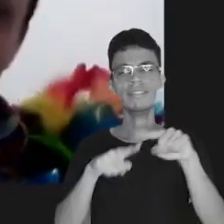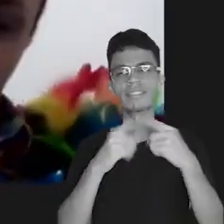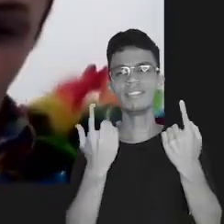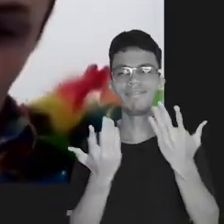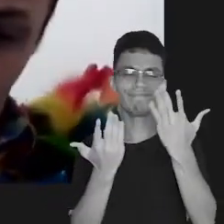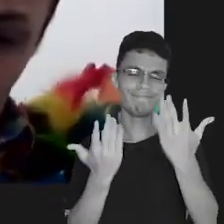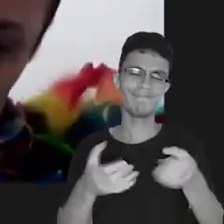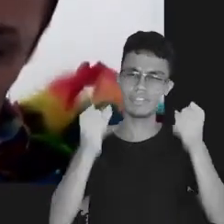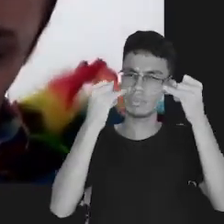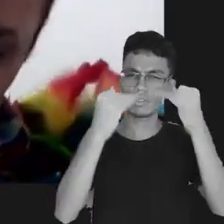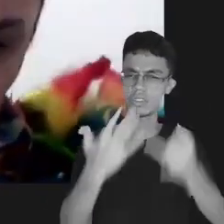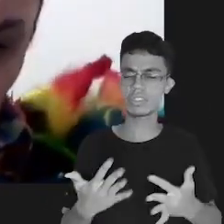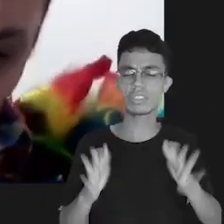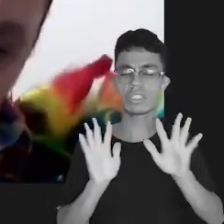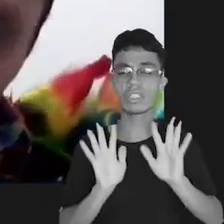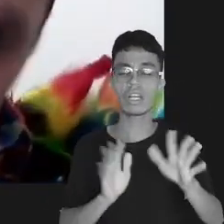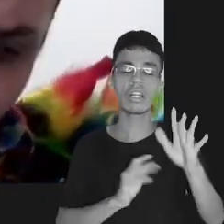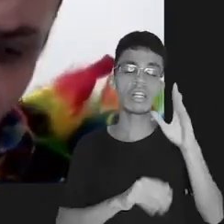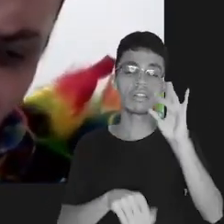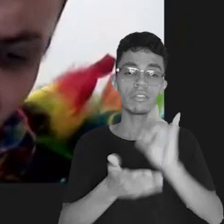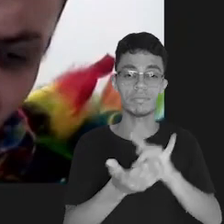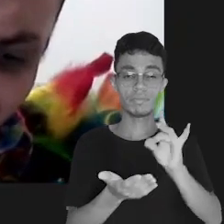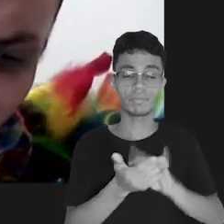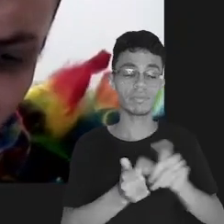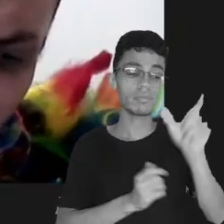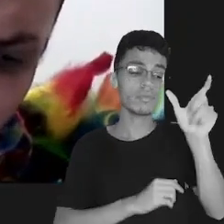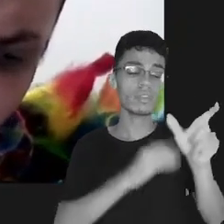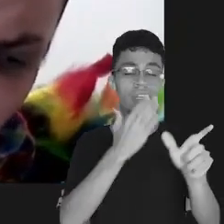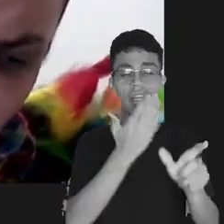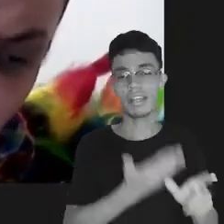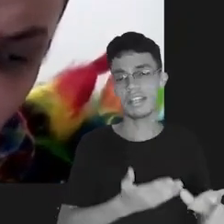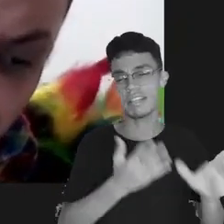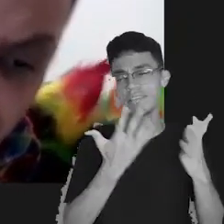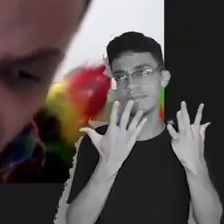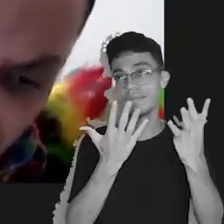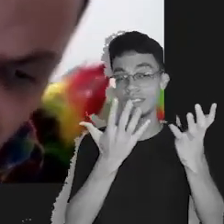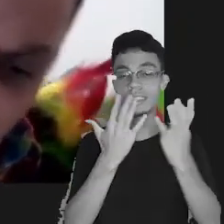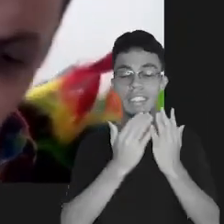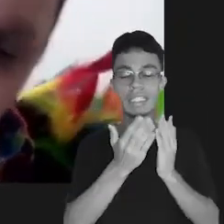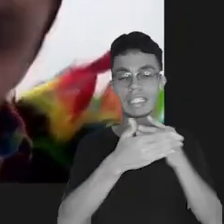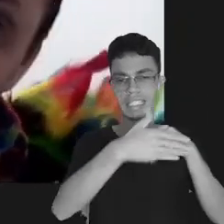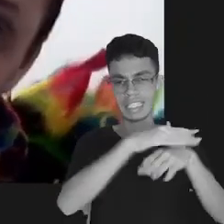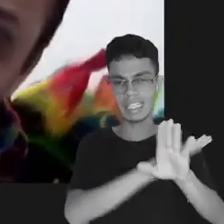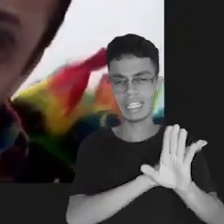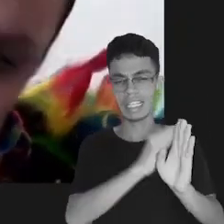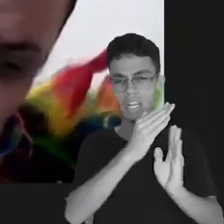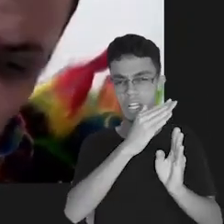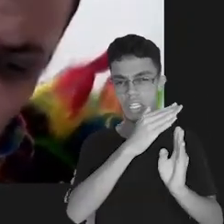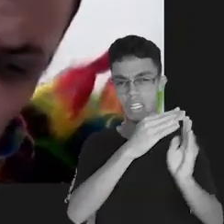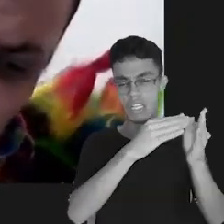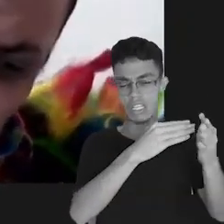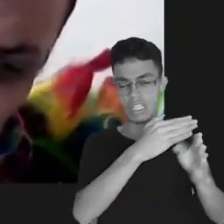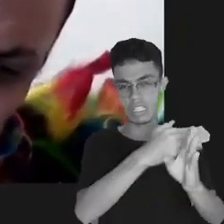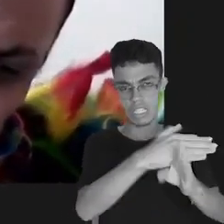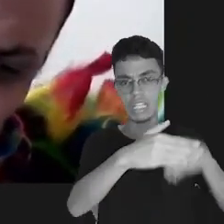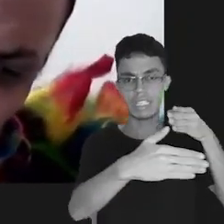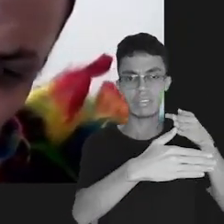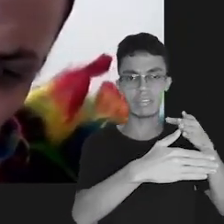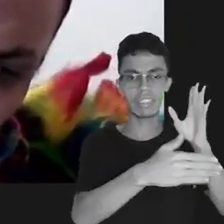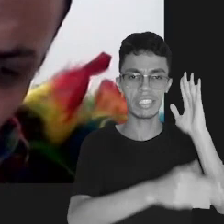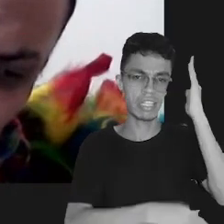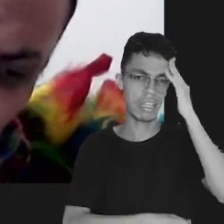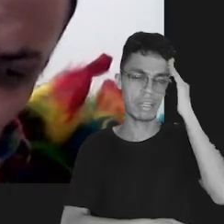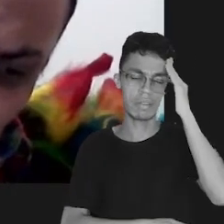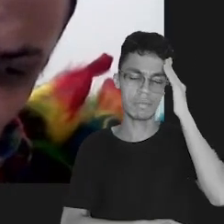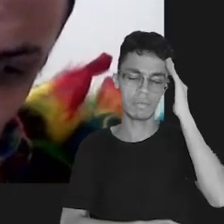claro. Na verdade, o agente preferirá sair, pois só na saída é que se sabe se essa coisa que vende